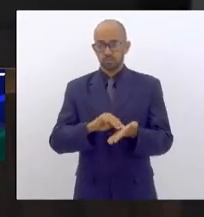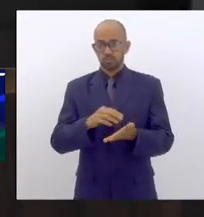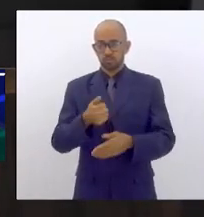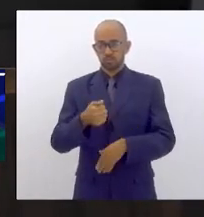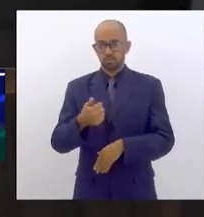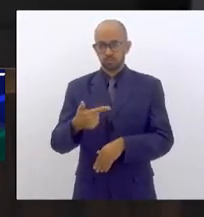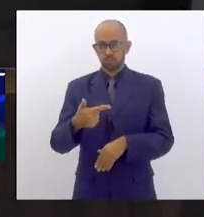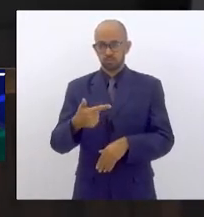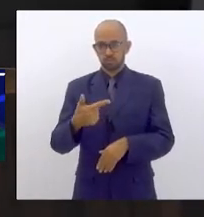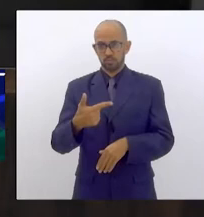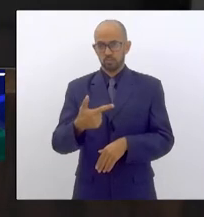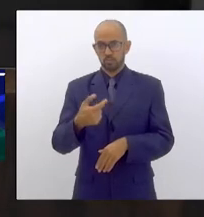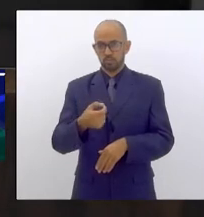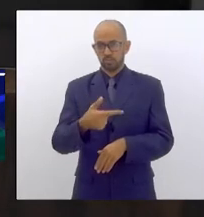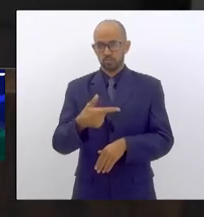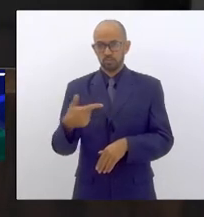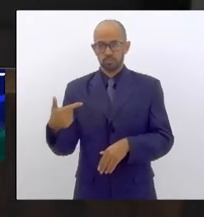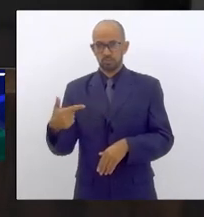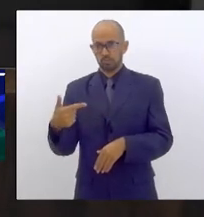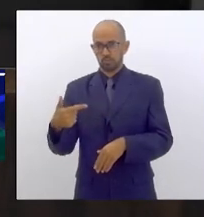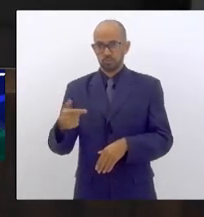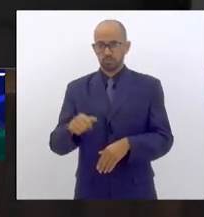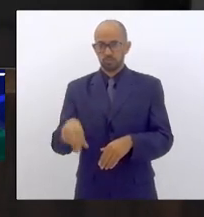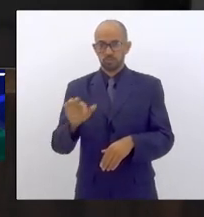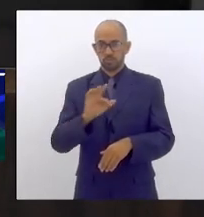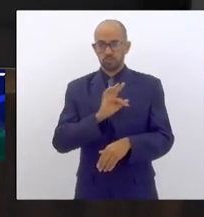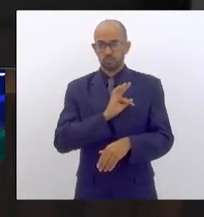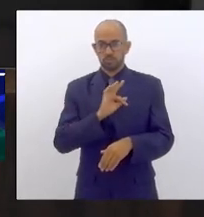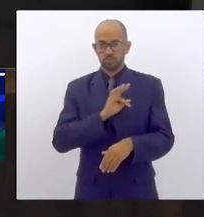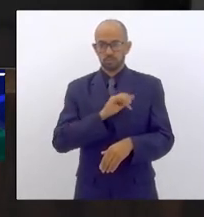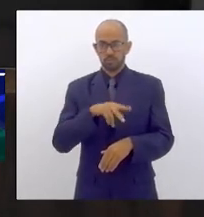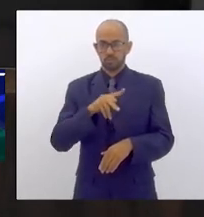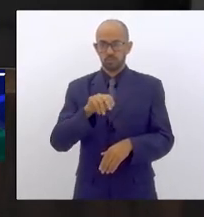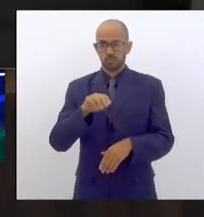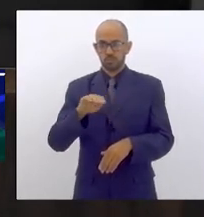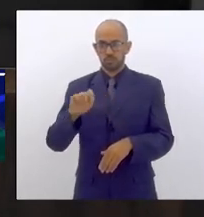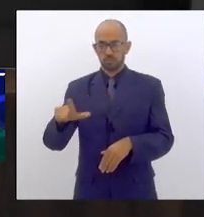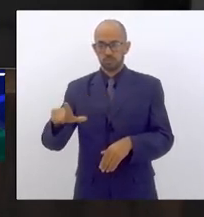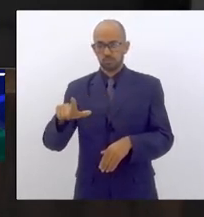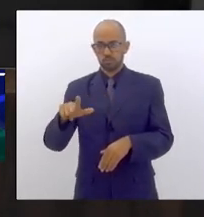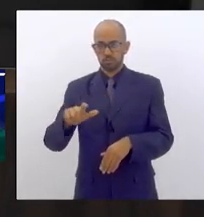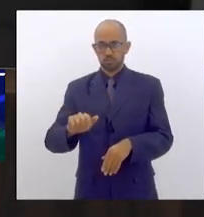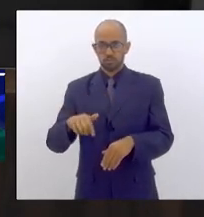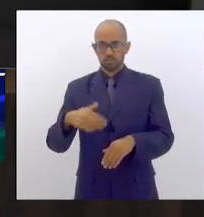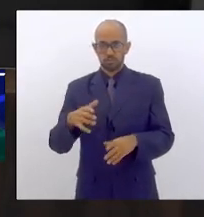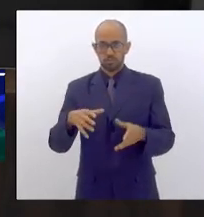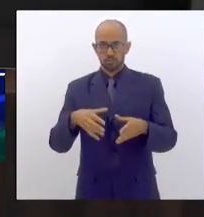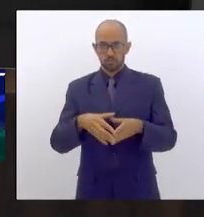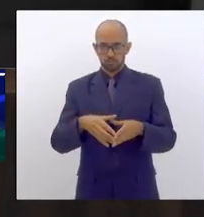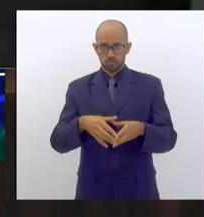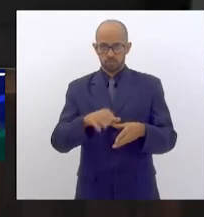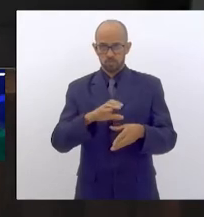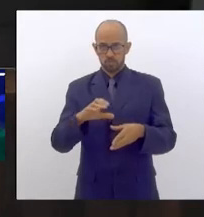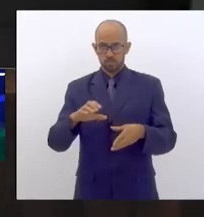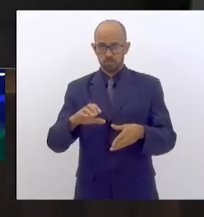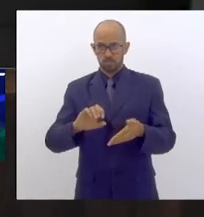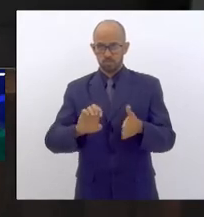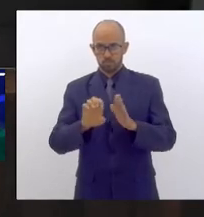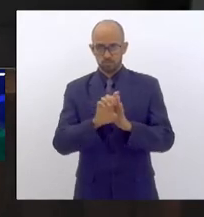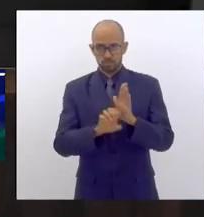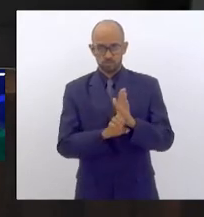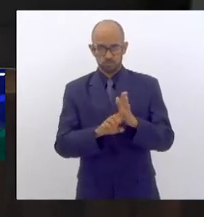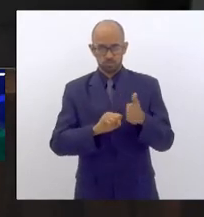que institui a Lei Orgânica da Polícia Penal do Estado do Rio de Janeiro e da outras providências. Pendente de parecer da Comissão de Emendas Constitucionais e Vetos. Para emitir